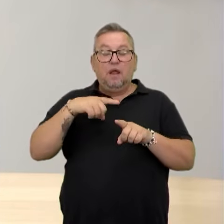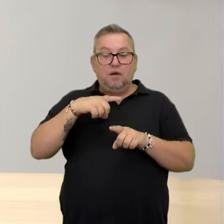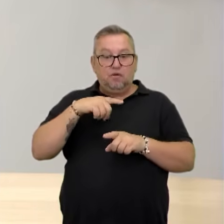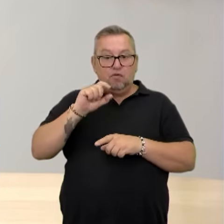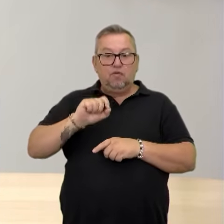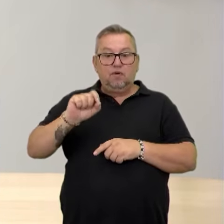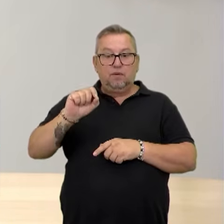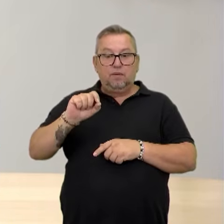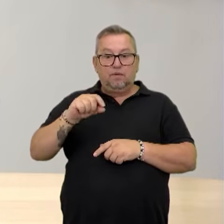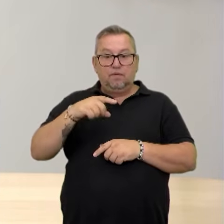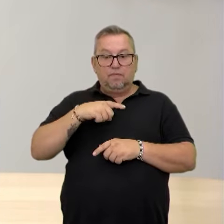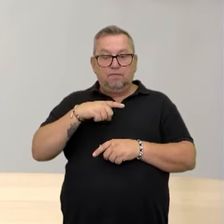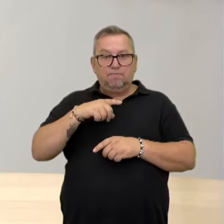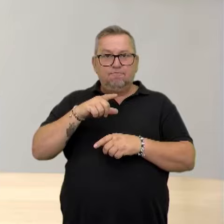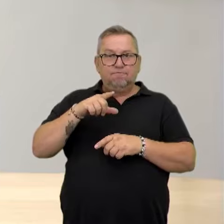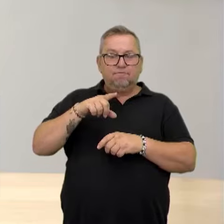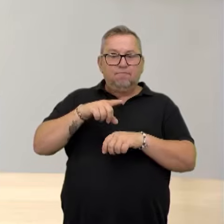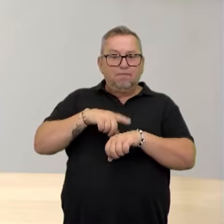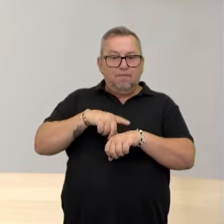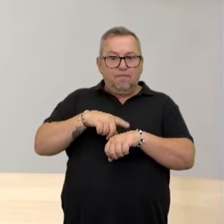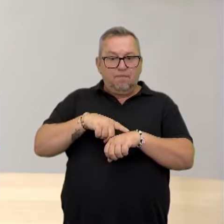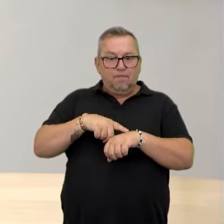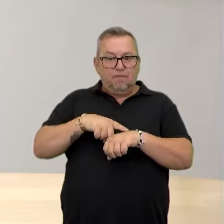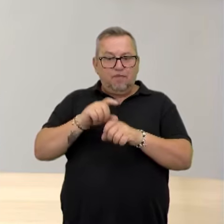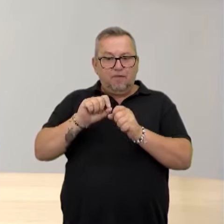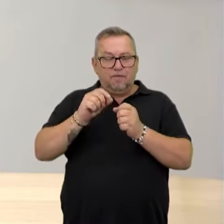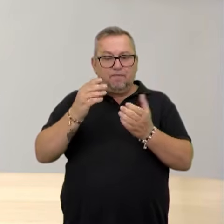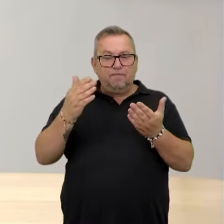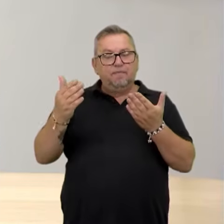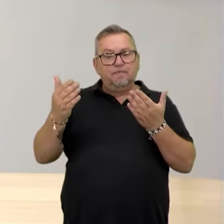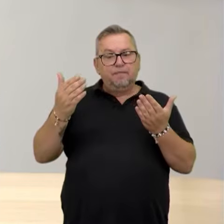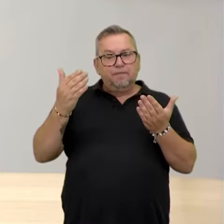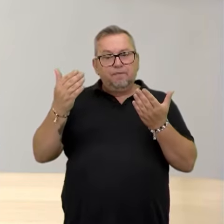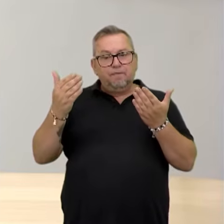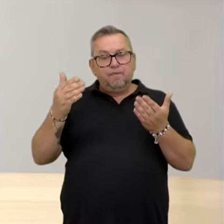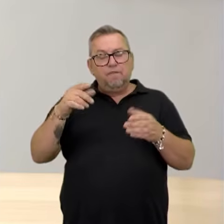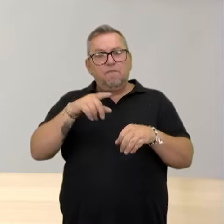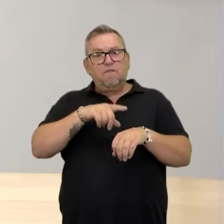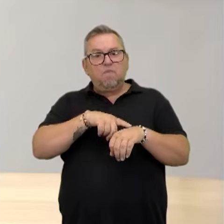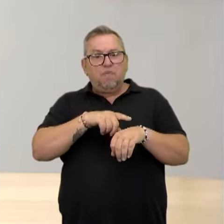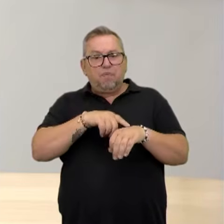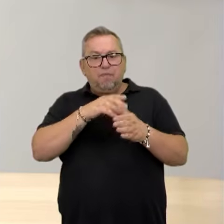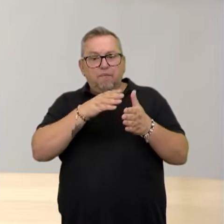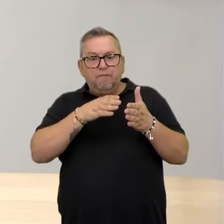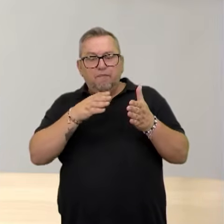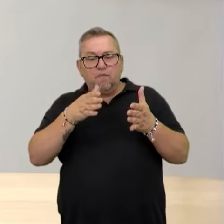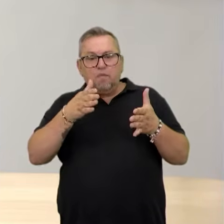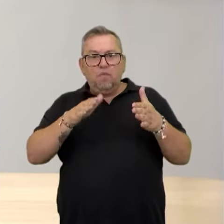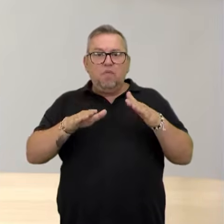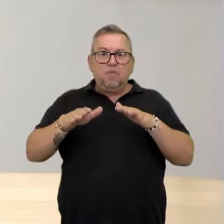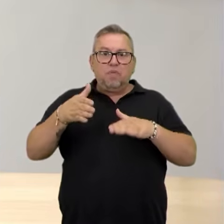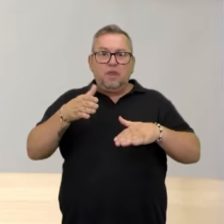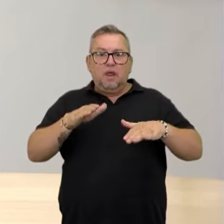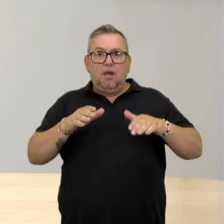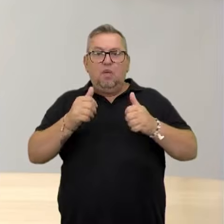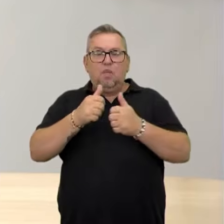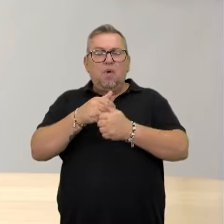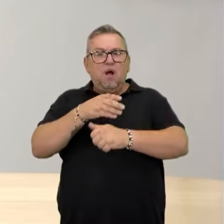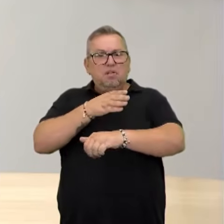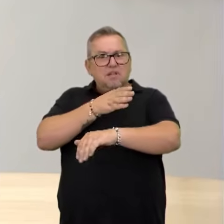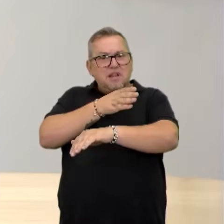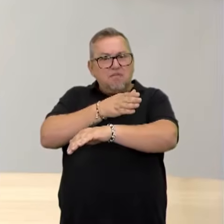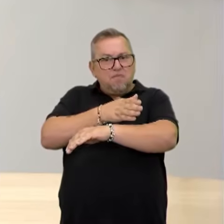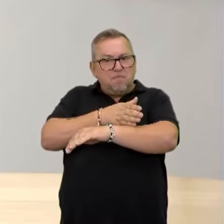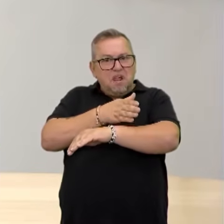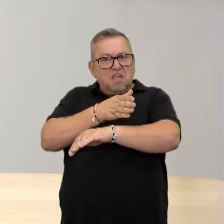ele existiu no período que se a gente fizer uma comparação, é no período mais ou menos próximo do período da Idade